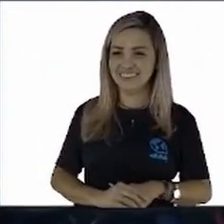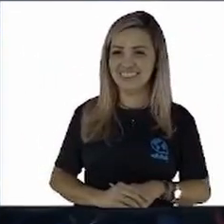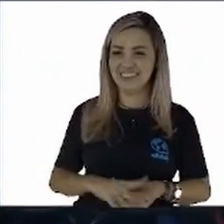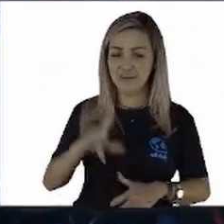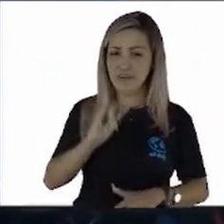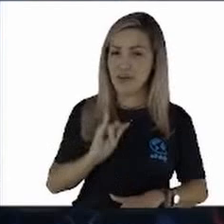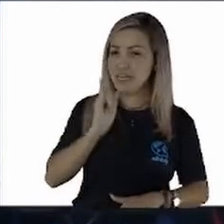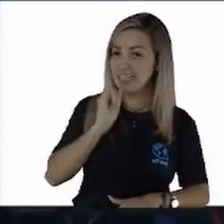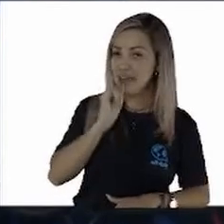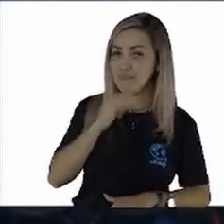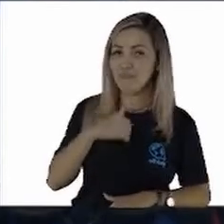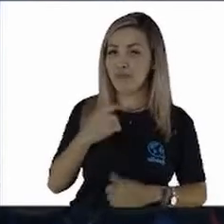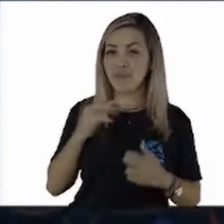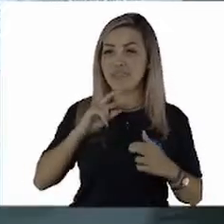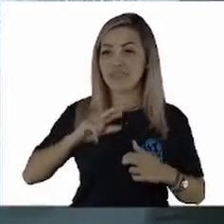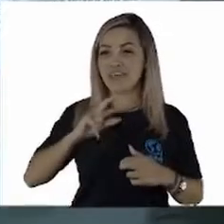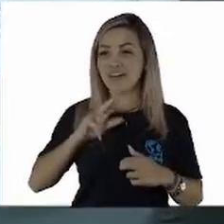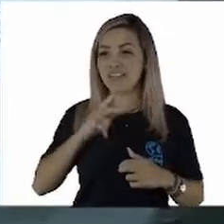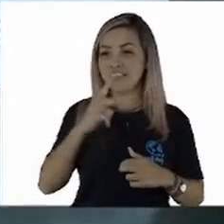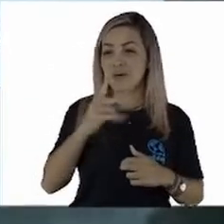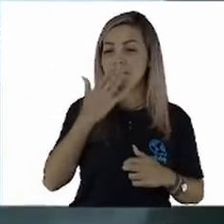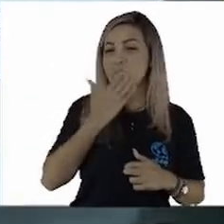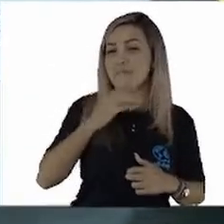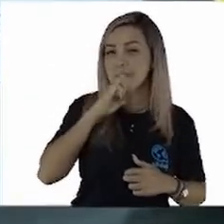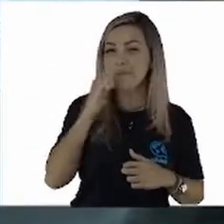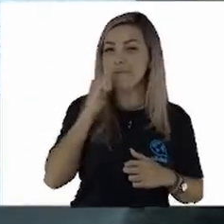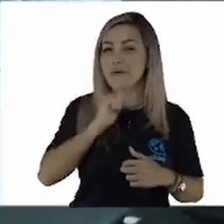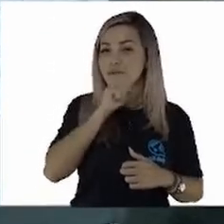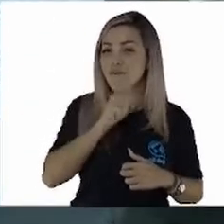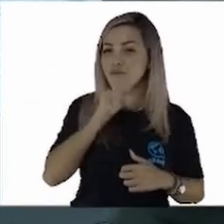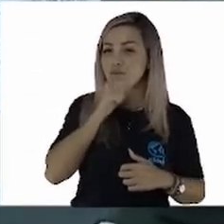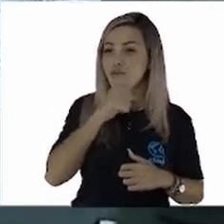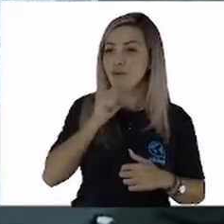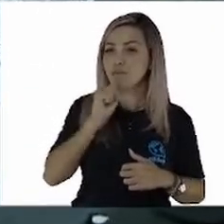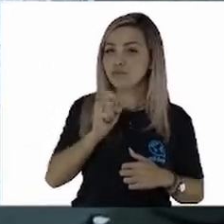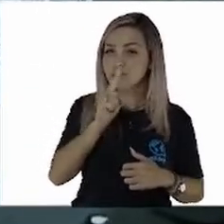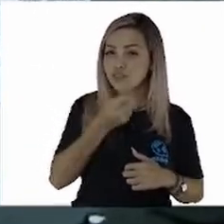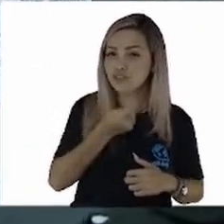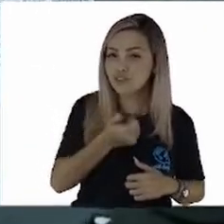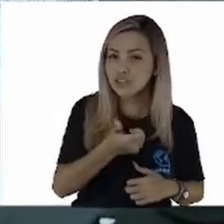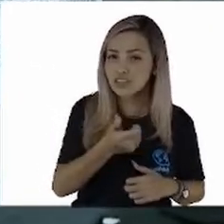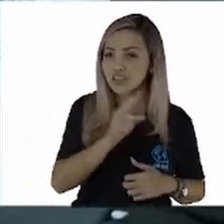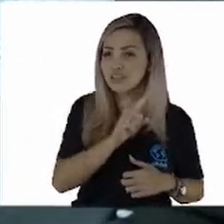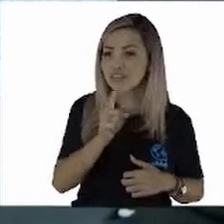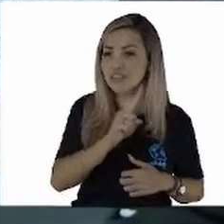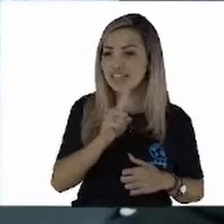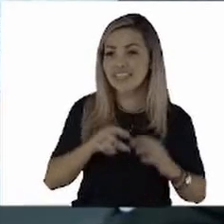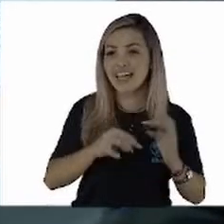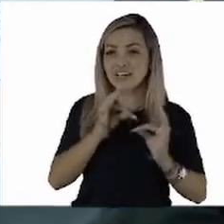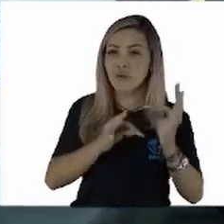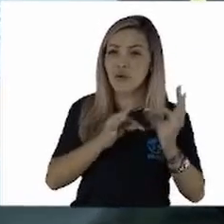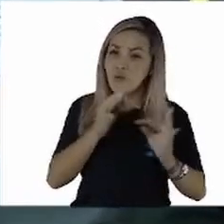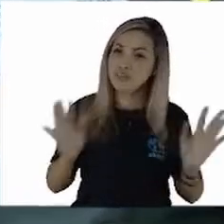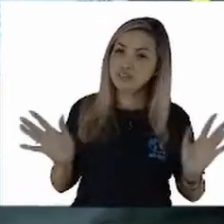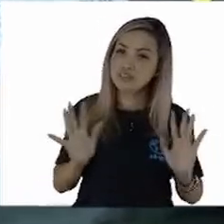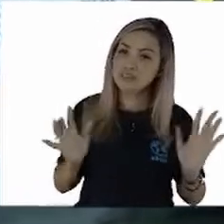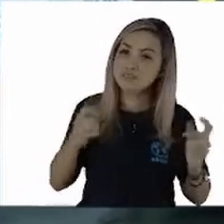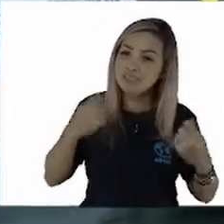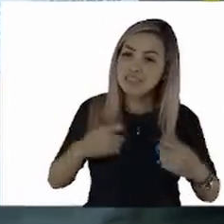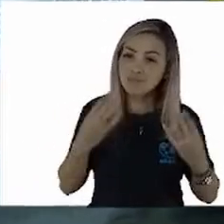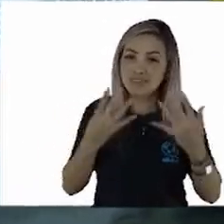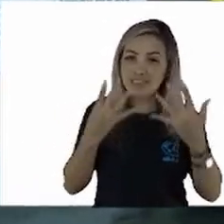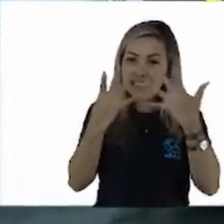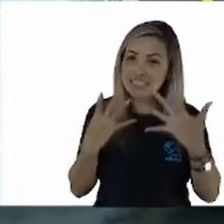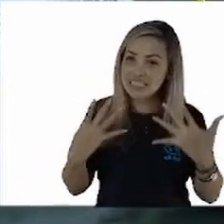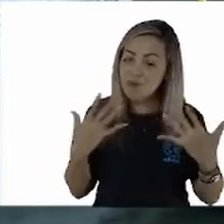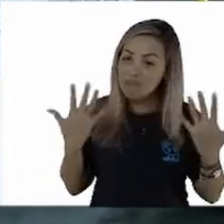Por exemplo, eu não sou teu pai, nem tua mãe, nem avô, mas eu poderia te dar uma dica de repente não ir pro ramo da tecnologia que requer muita